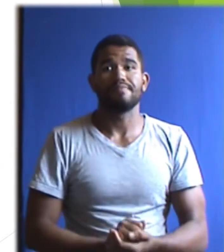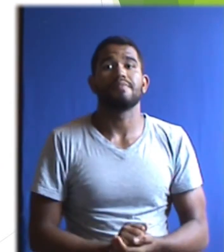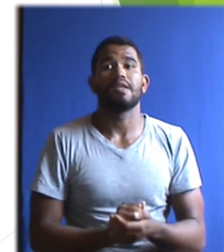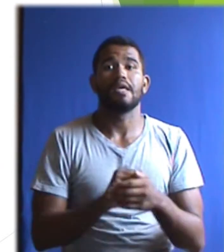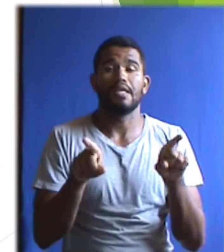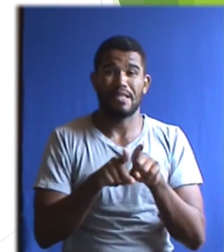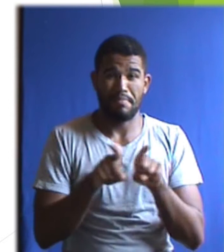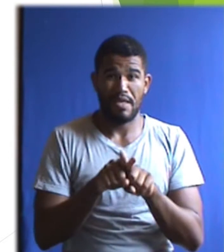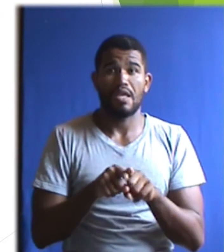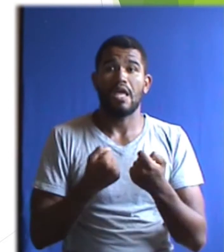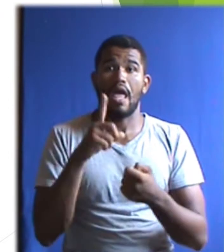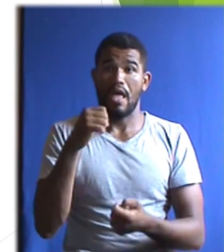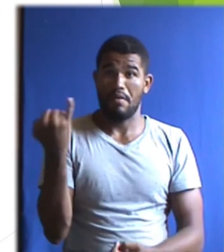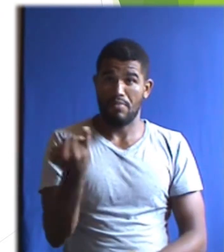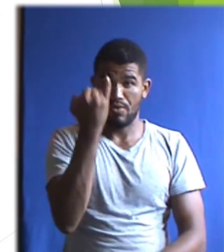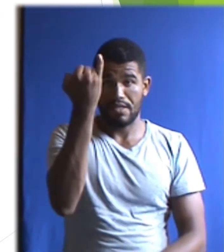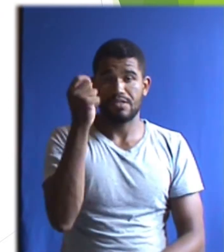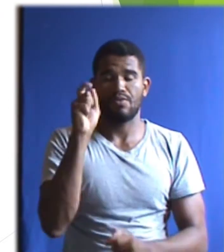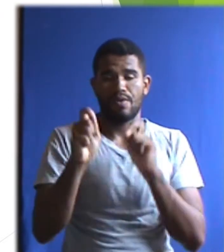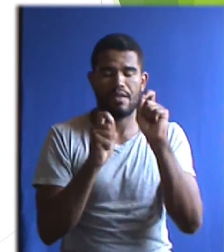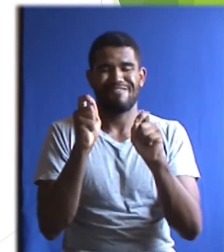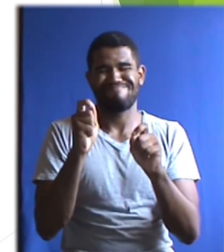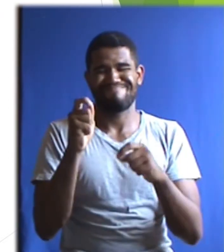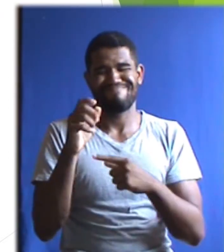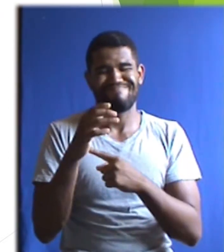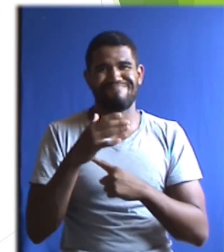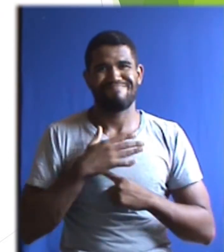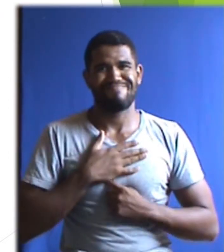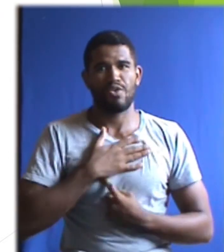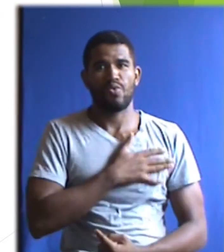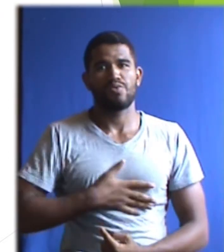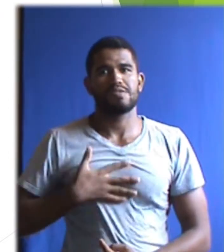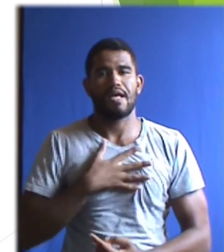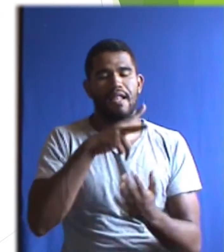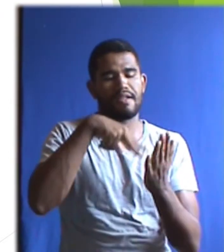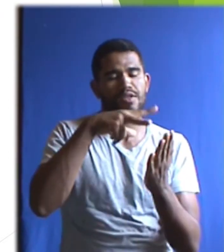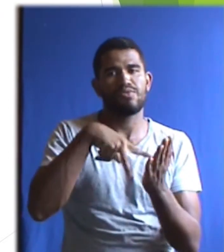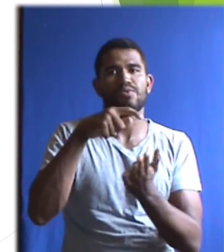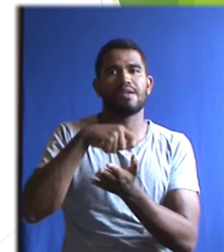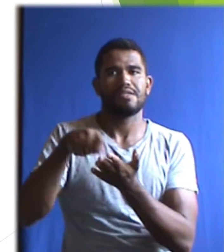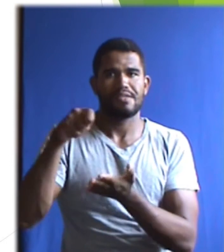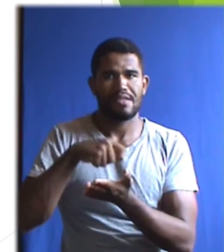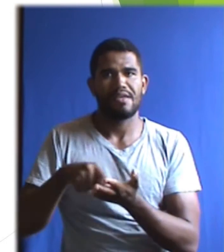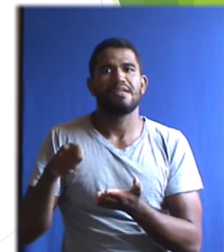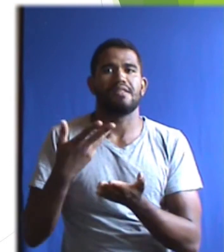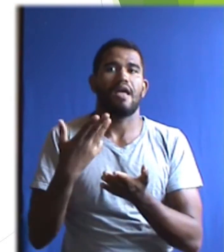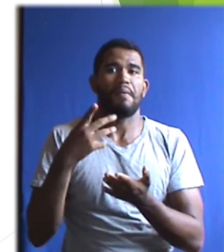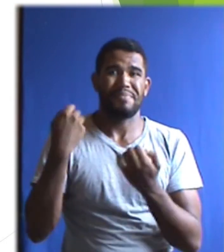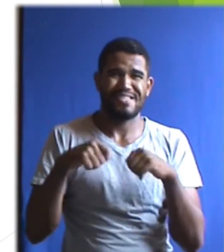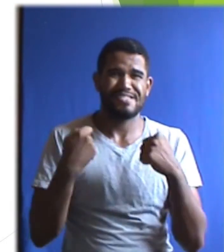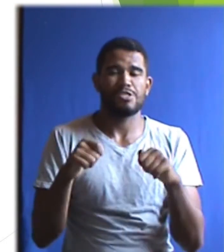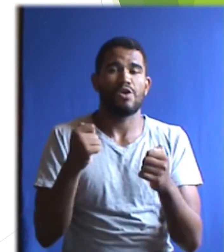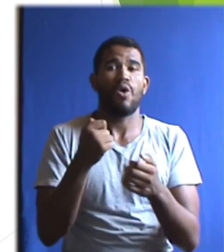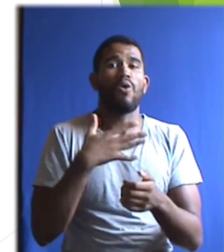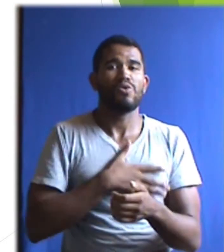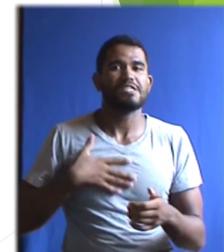E aqui também eu coloco como último item, mais um item importante, que é o gostar de leitura e de escrita. Ensinar a língua